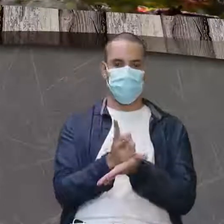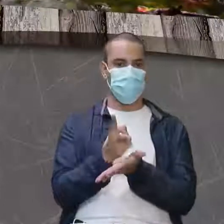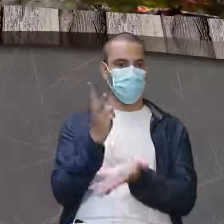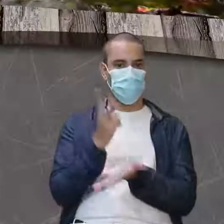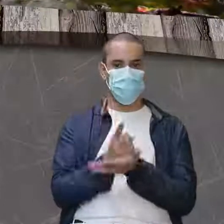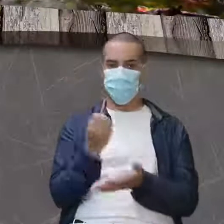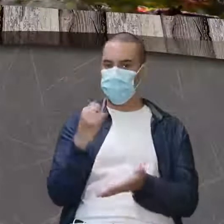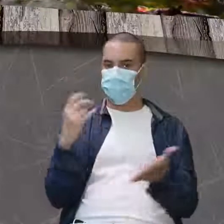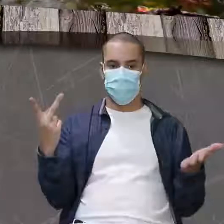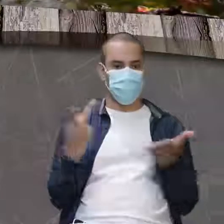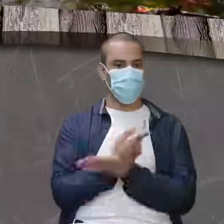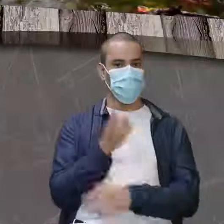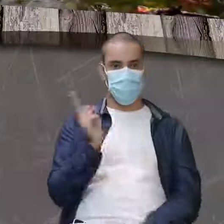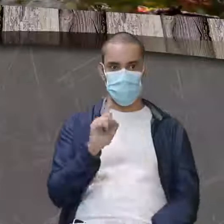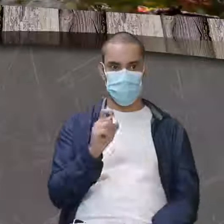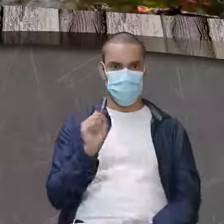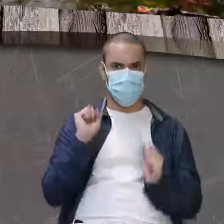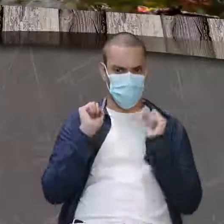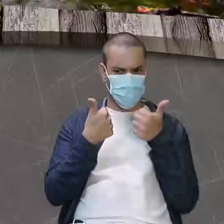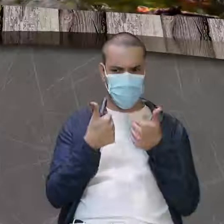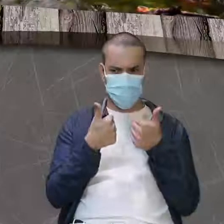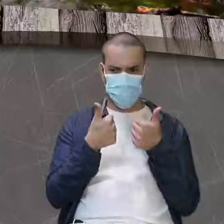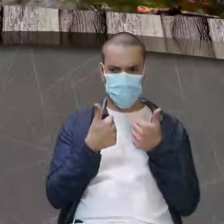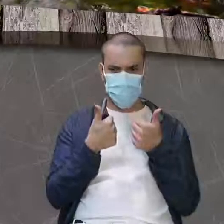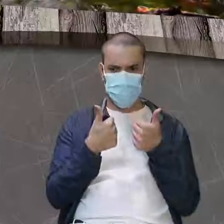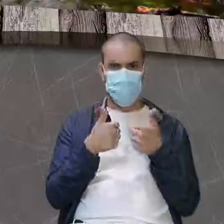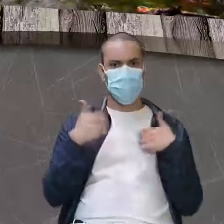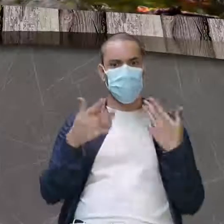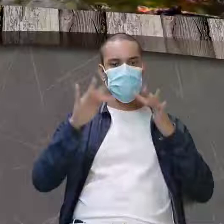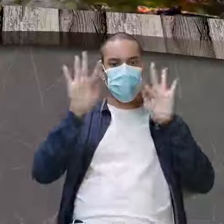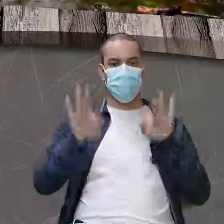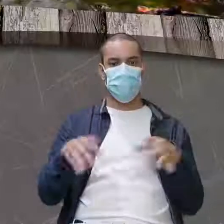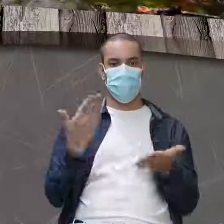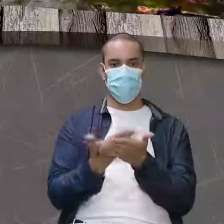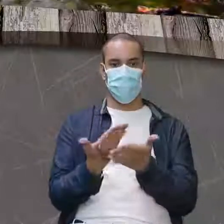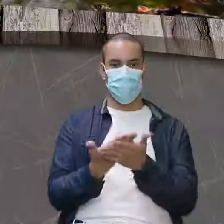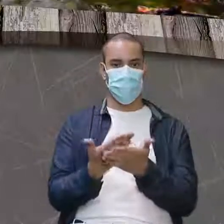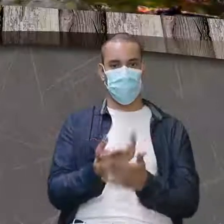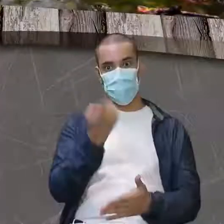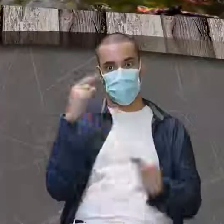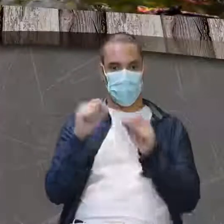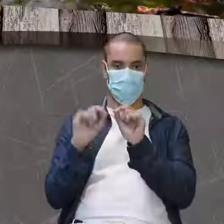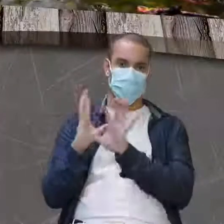Senão não vai acontecer, não vai rolar. Beleza, galera? Então, a gente fica por aqui e a